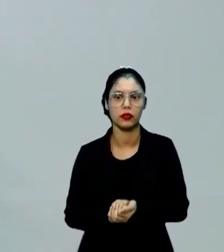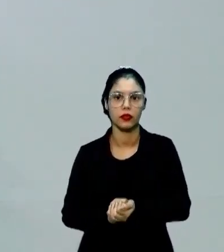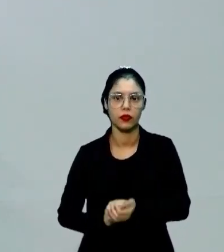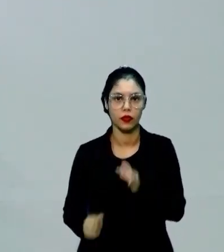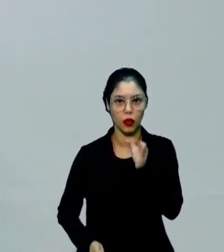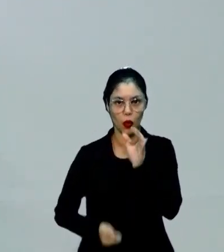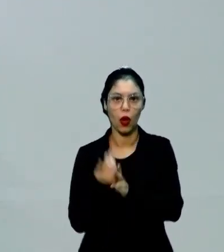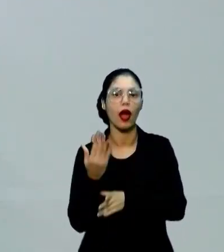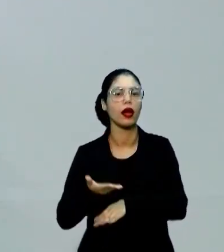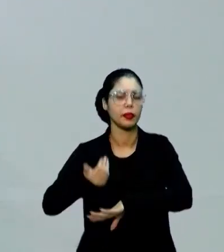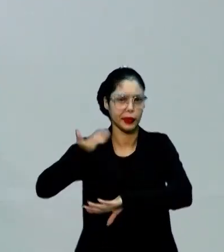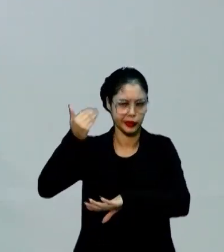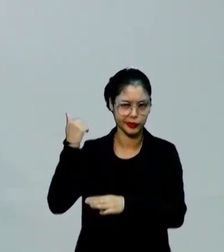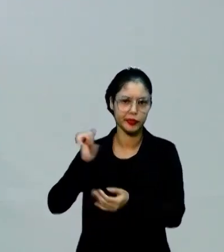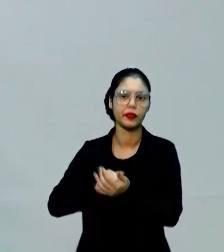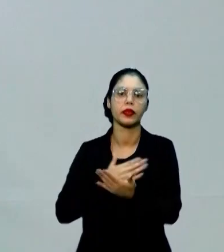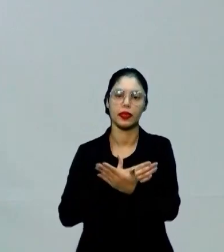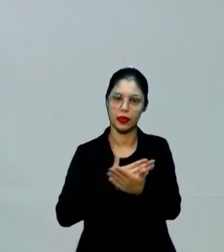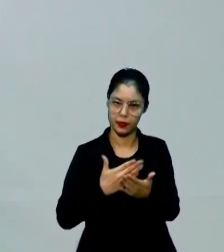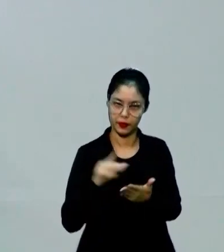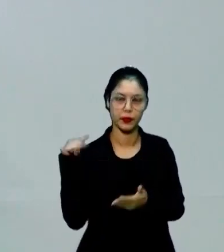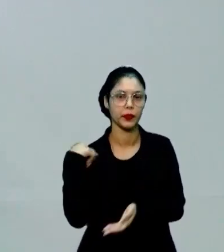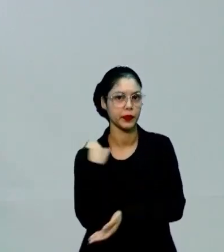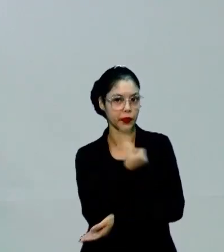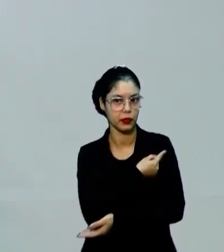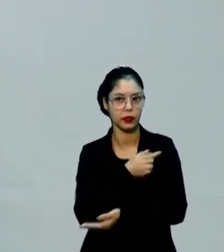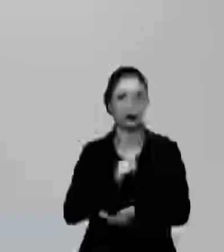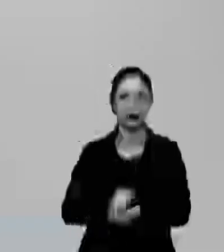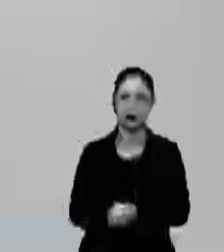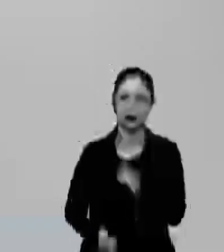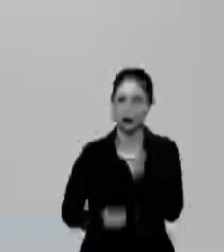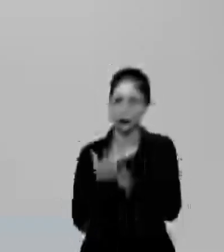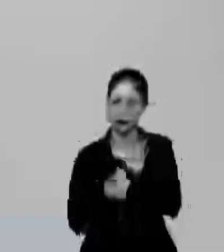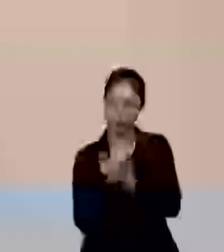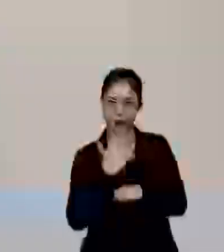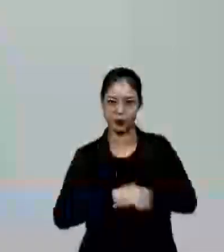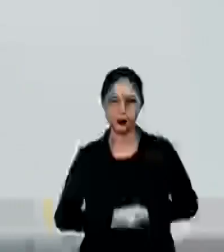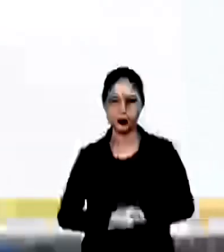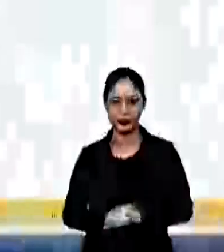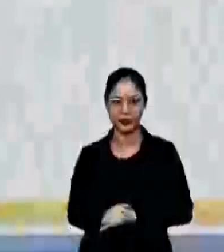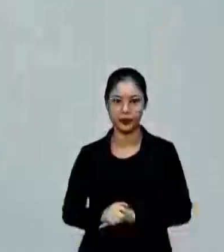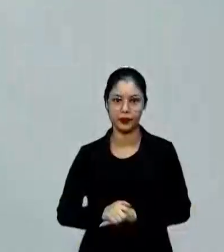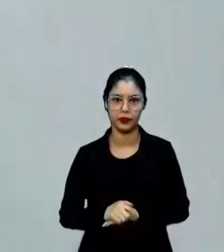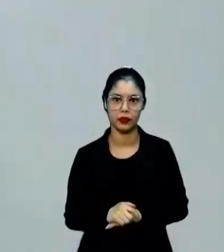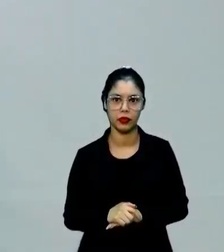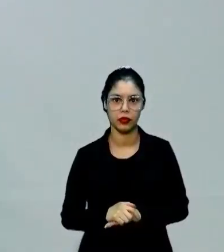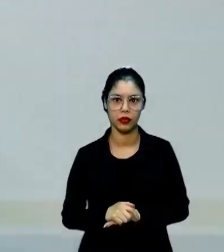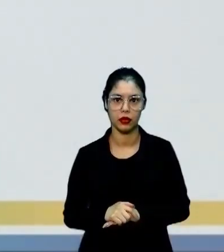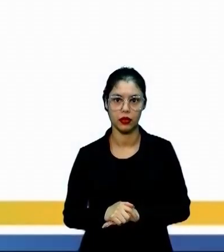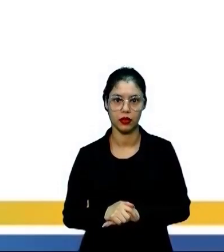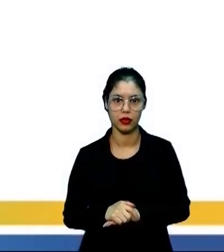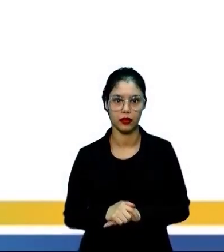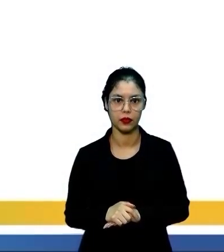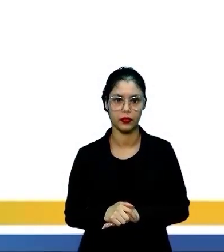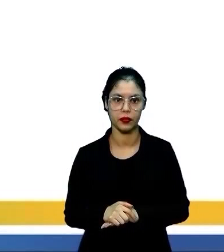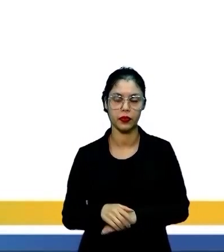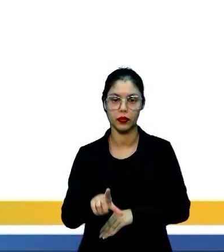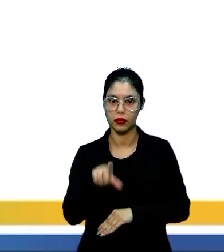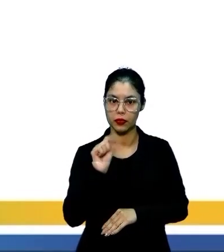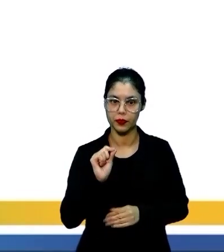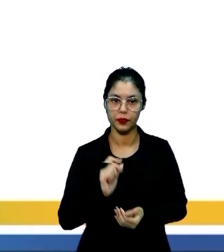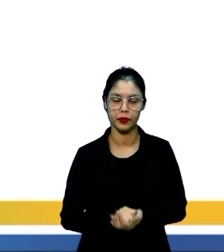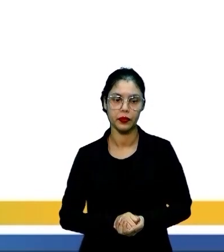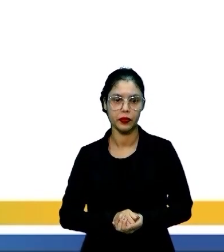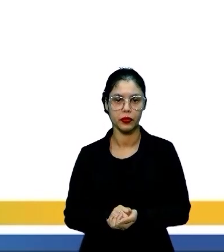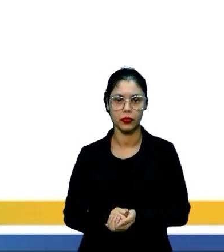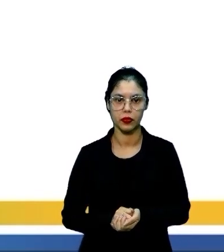à época inicial do nosso atual modo de produção. Vamos retornar, vamos ao comando da questão